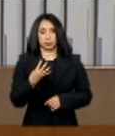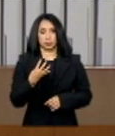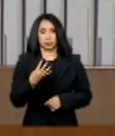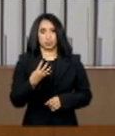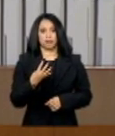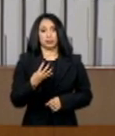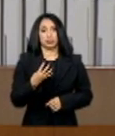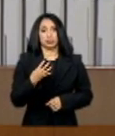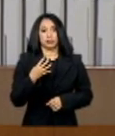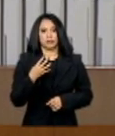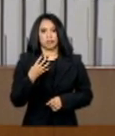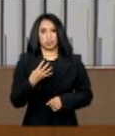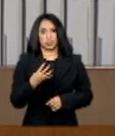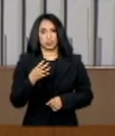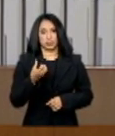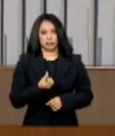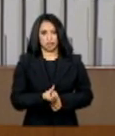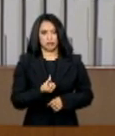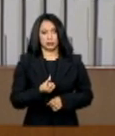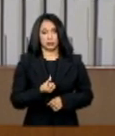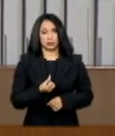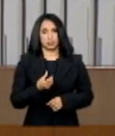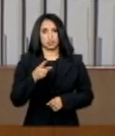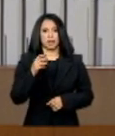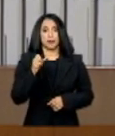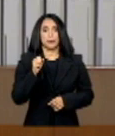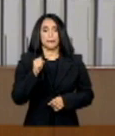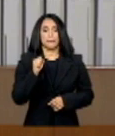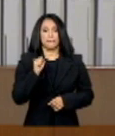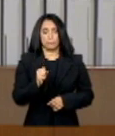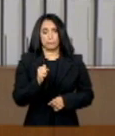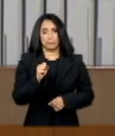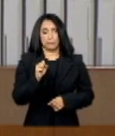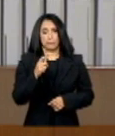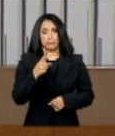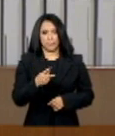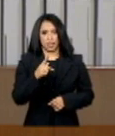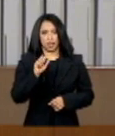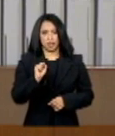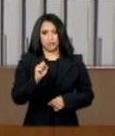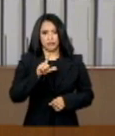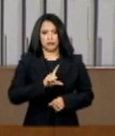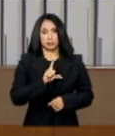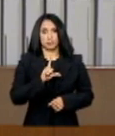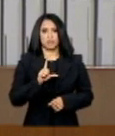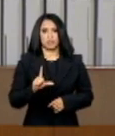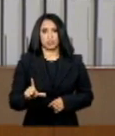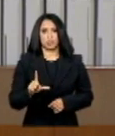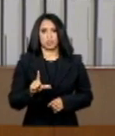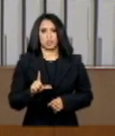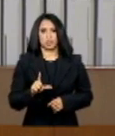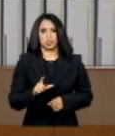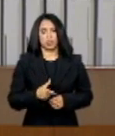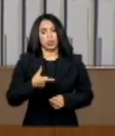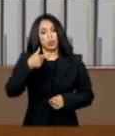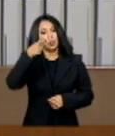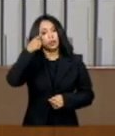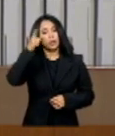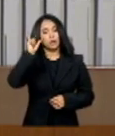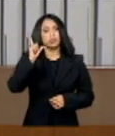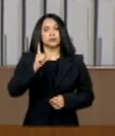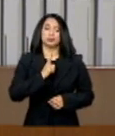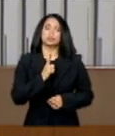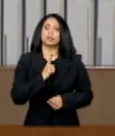federal referente partido social liberal sl interessado presidente da república o congresso nacional vários amici curiae ontem ouvi